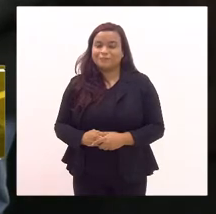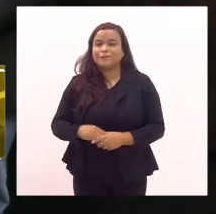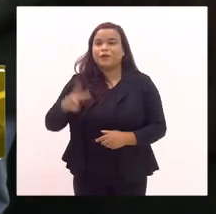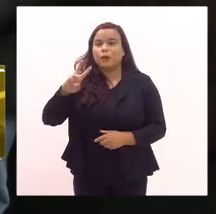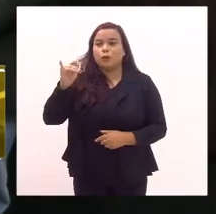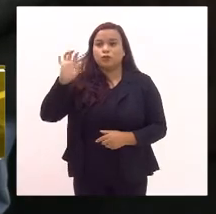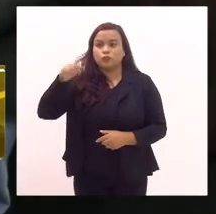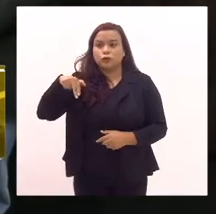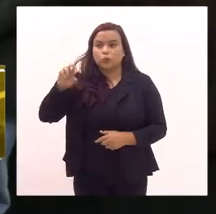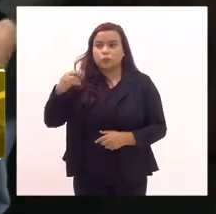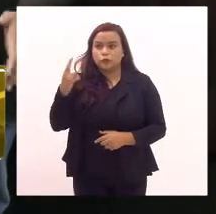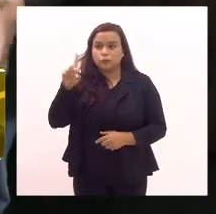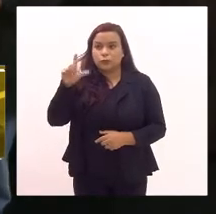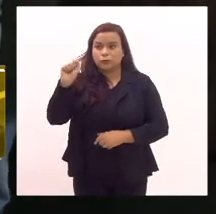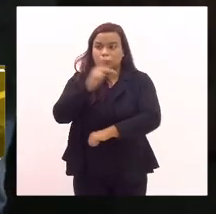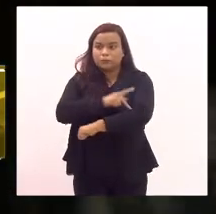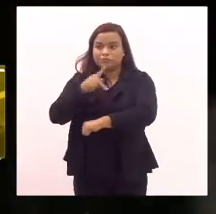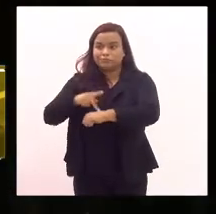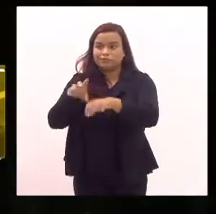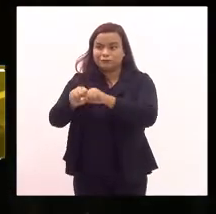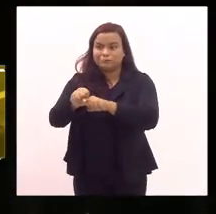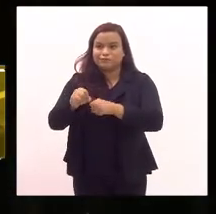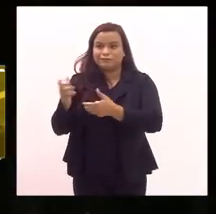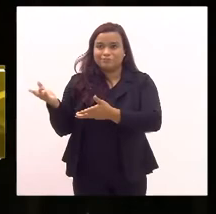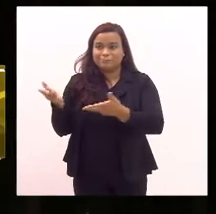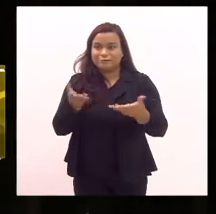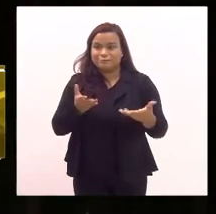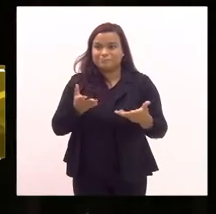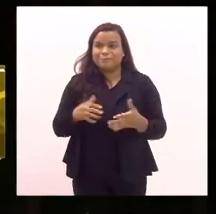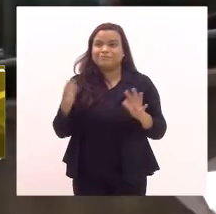Washington Souza, pedagogo.